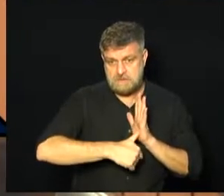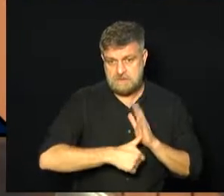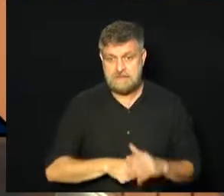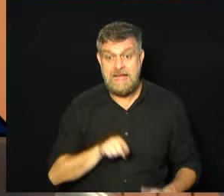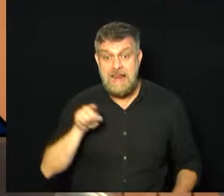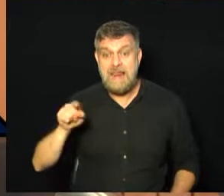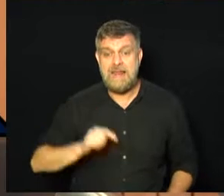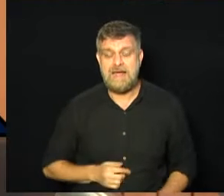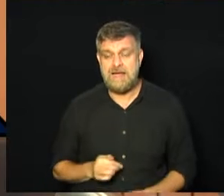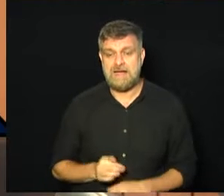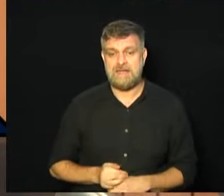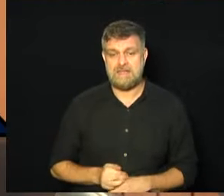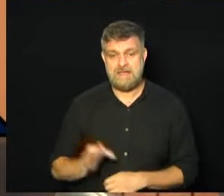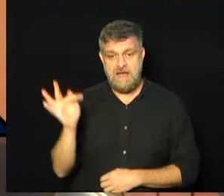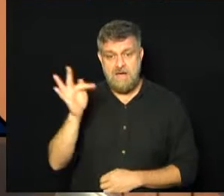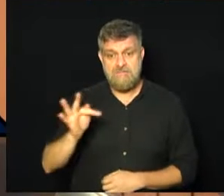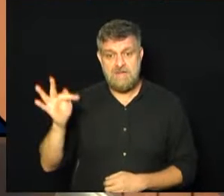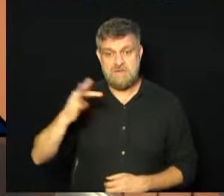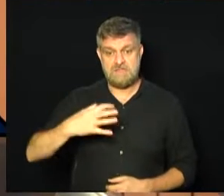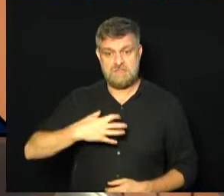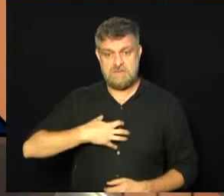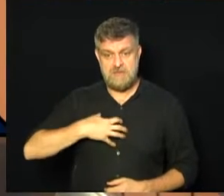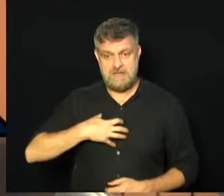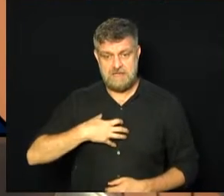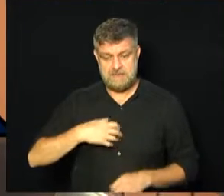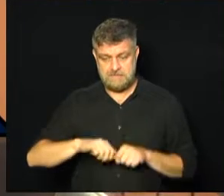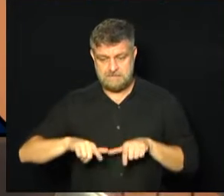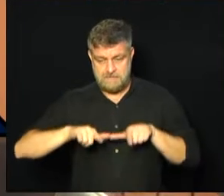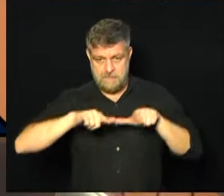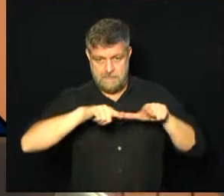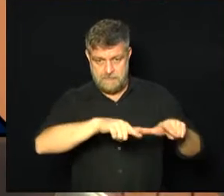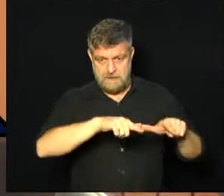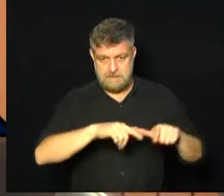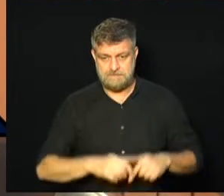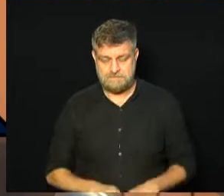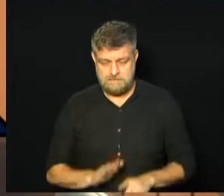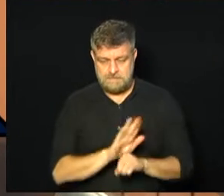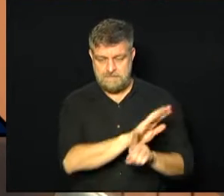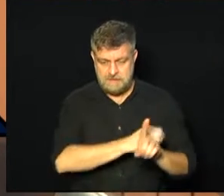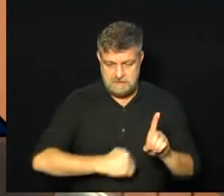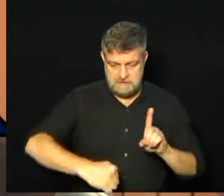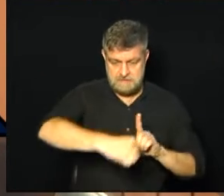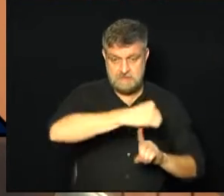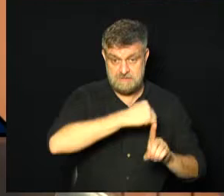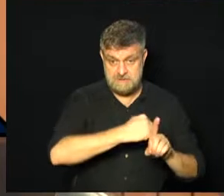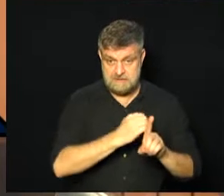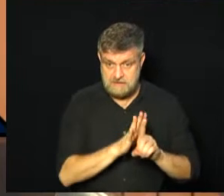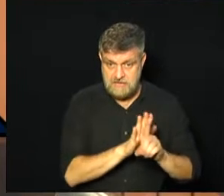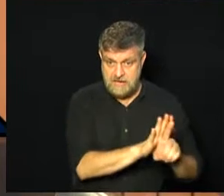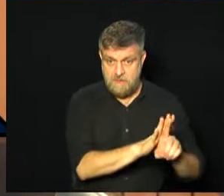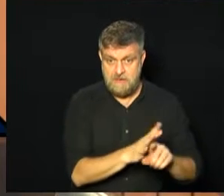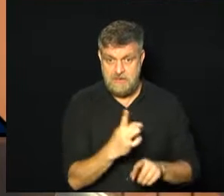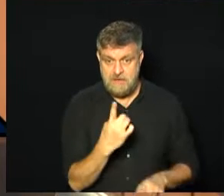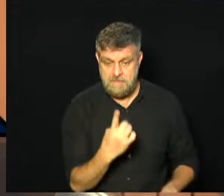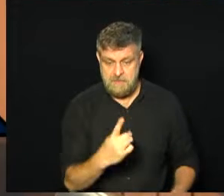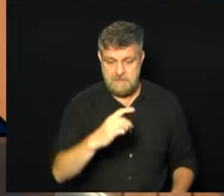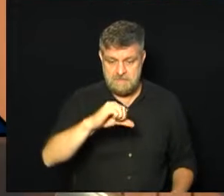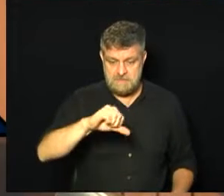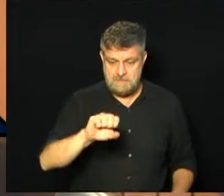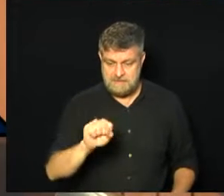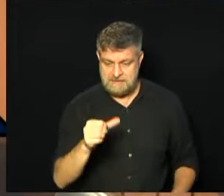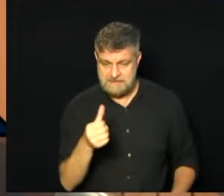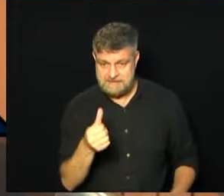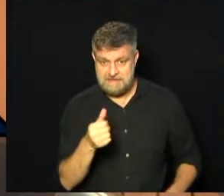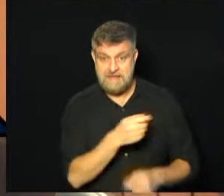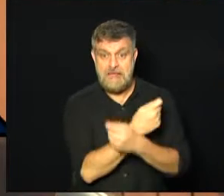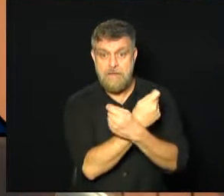Bahia. É formada em Serviço Social pela PUC Campinas em 1986. Ela é líder do Grupo de